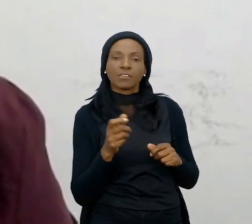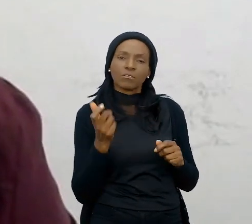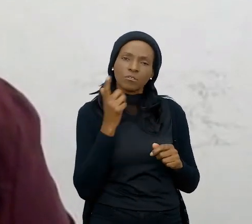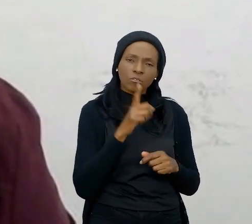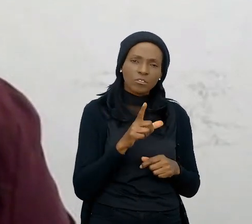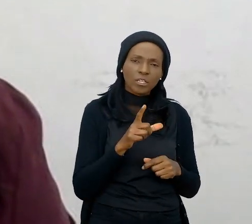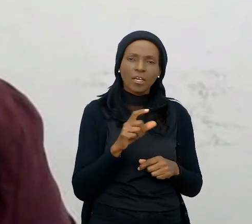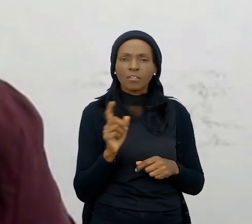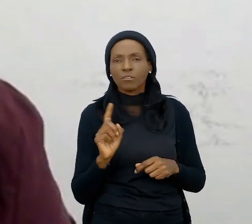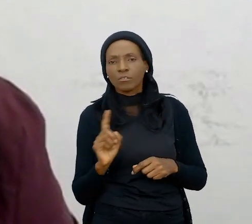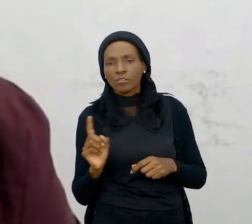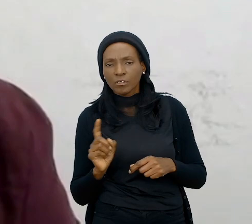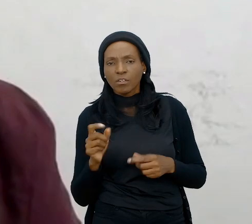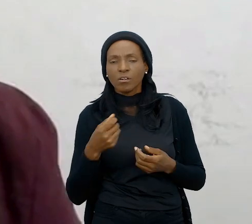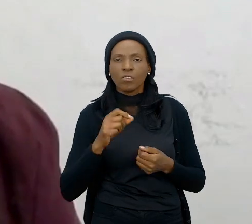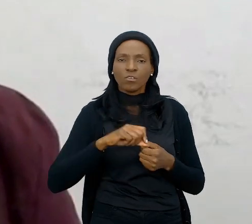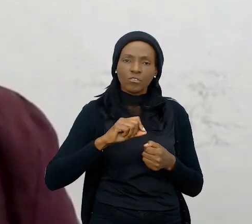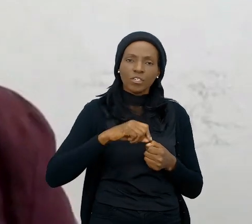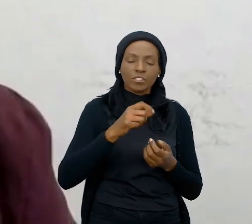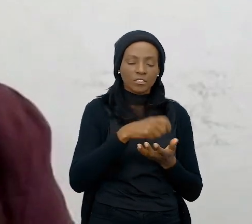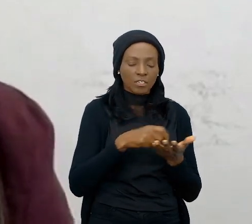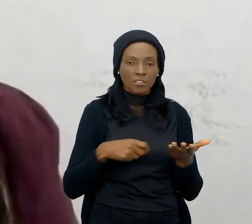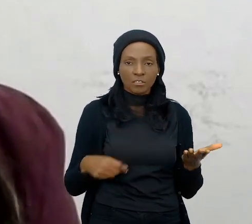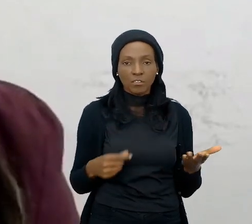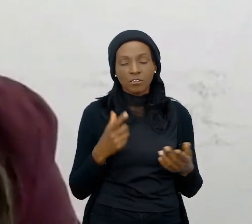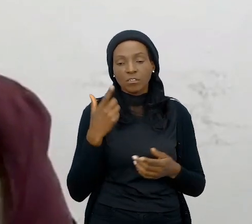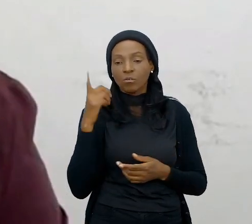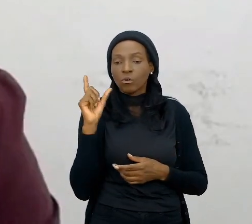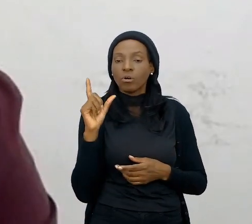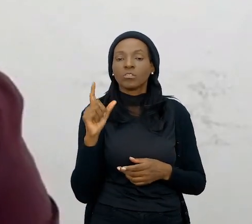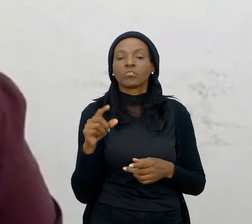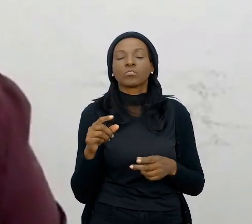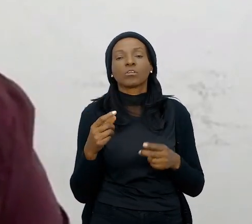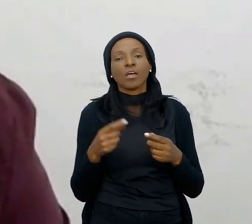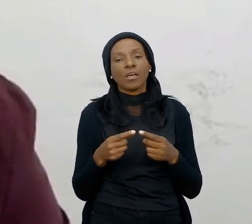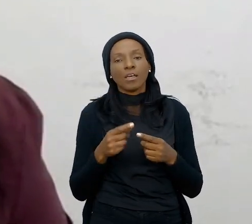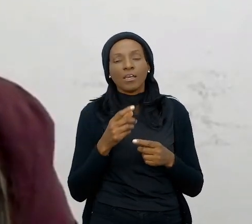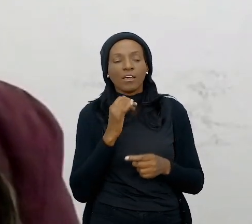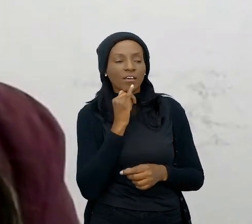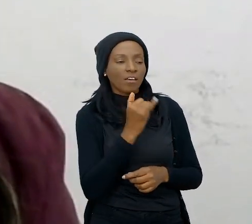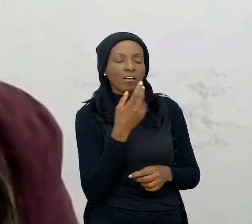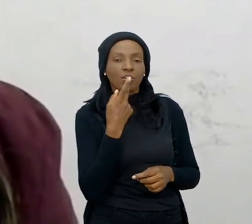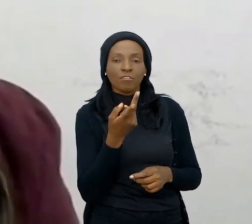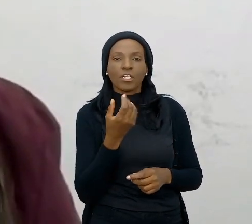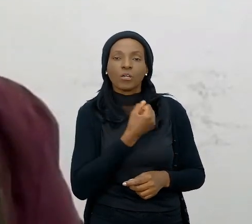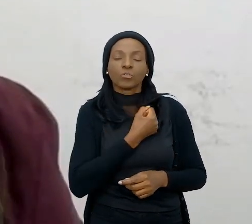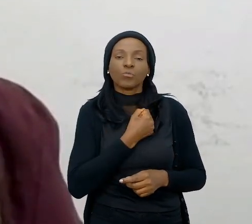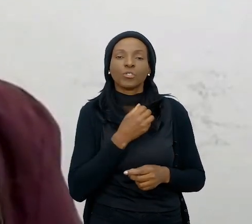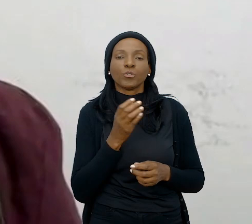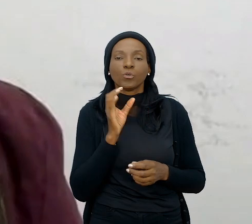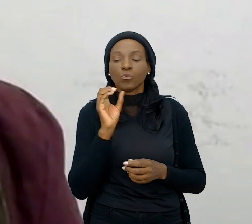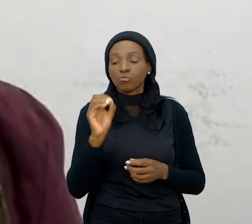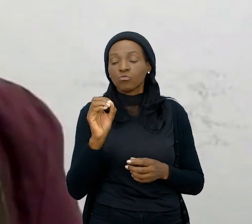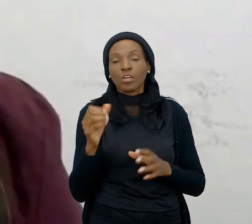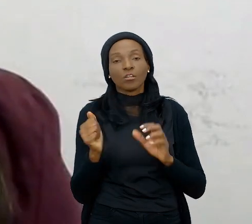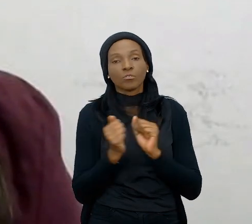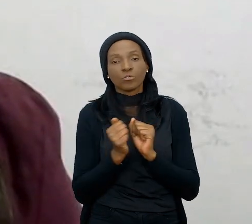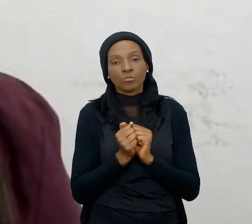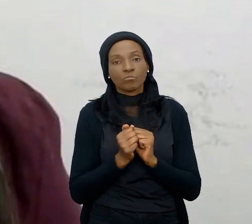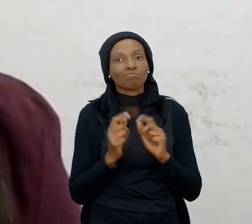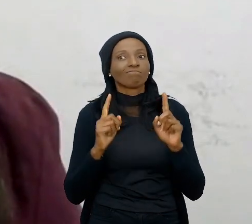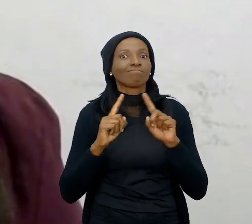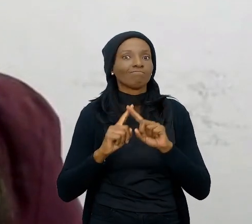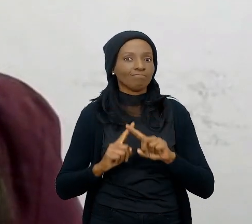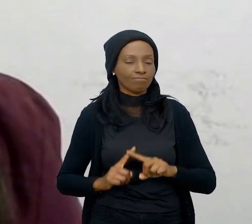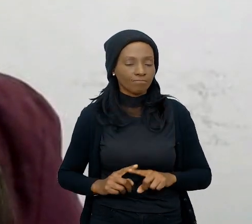essa generalização. Outra coisa é ditar os números intercalados em zero, né? Então, este é um grande